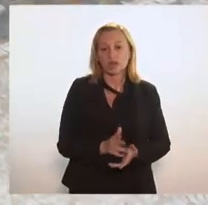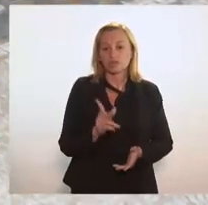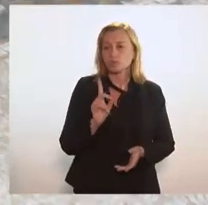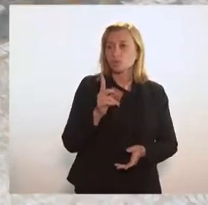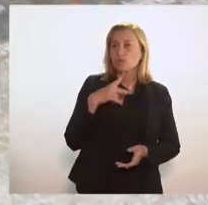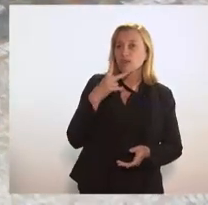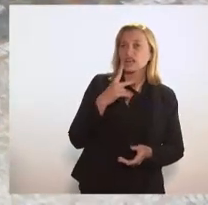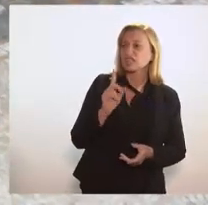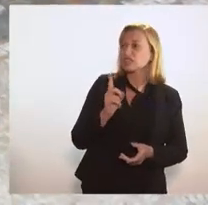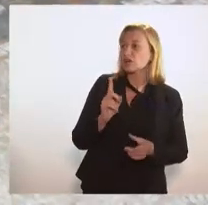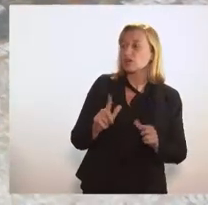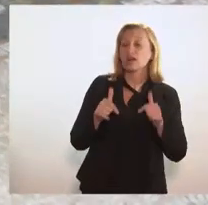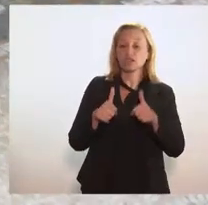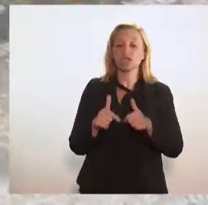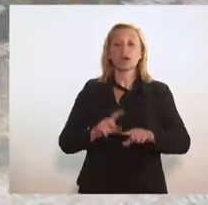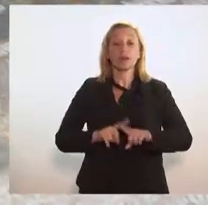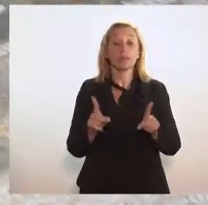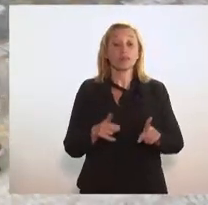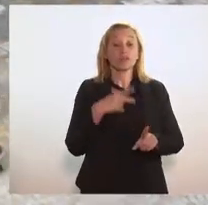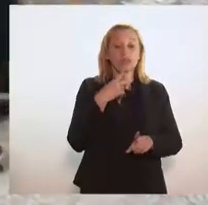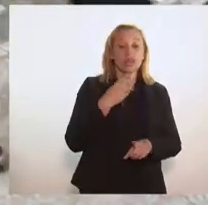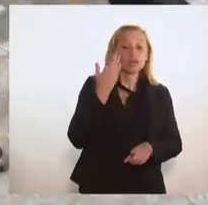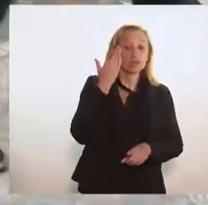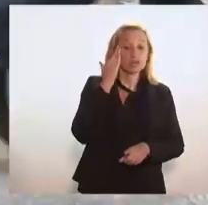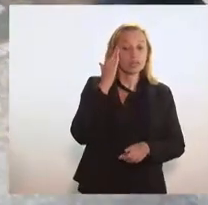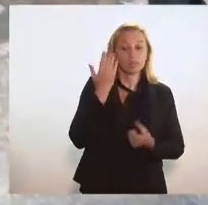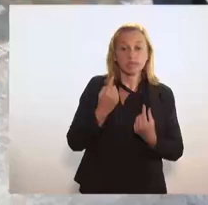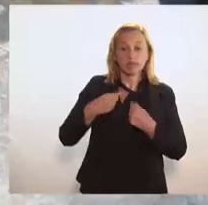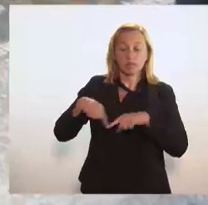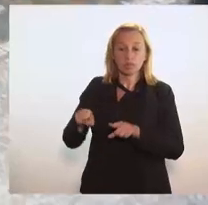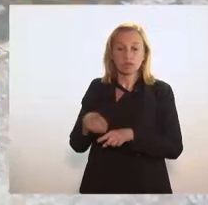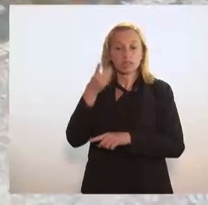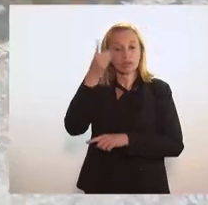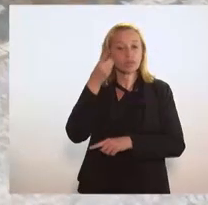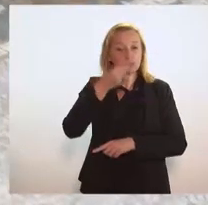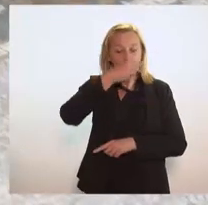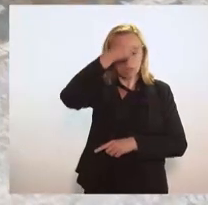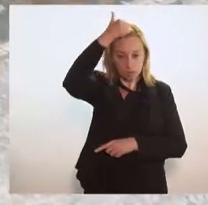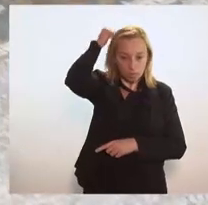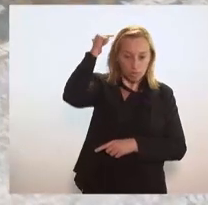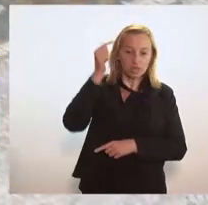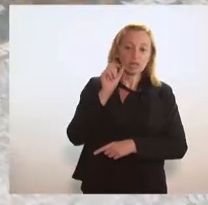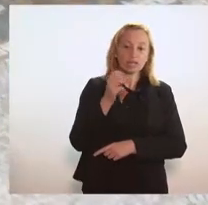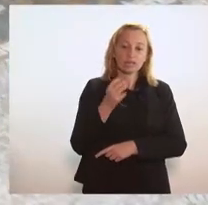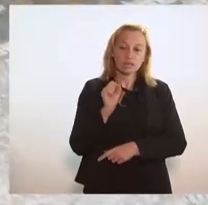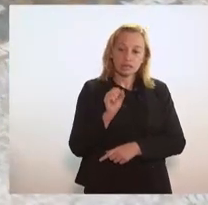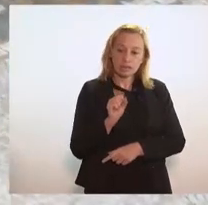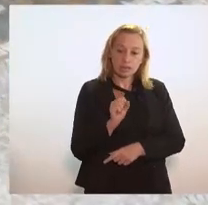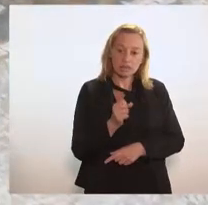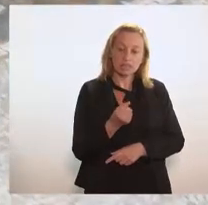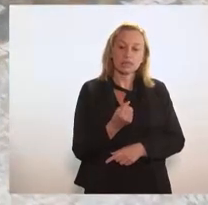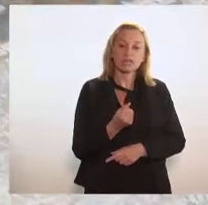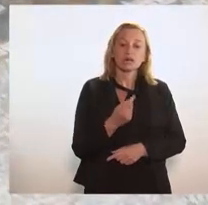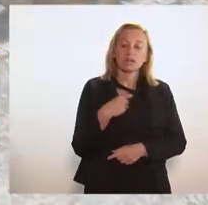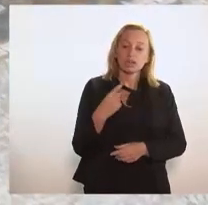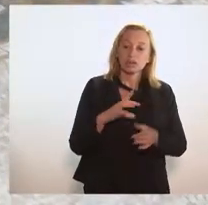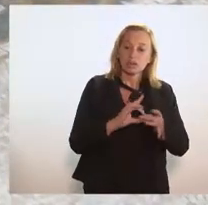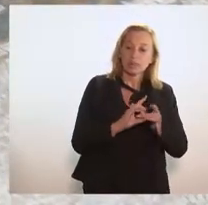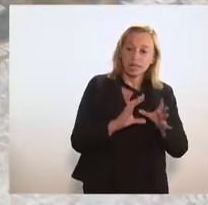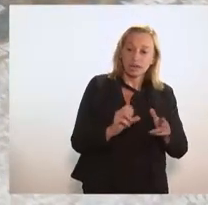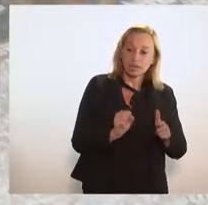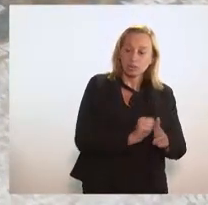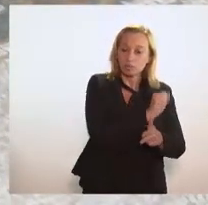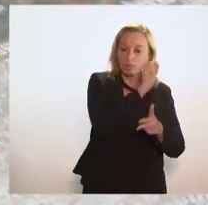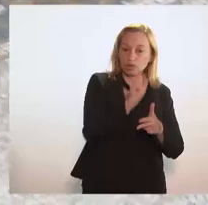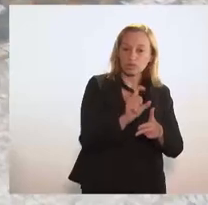eu estou dizendo que o entendimento é divergente o deputado do Spawn deve ser autorizando O Poder Executivo